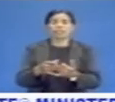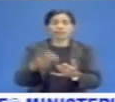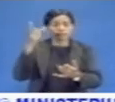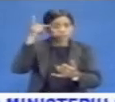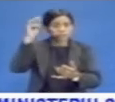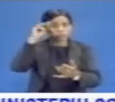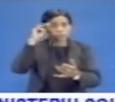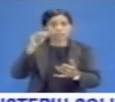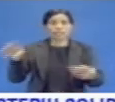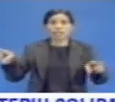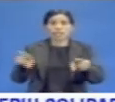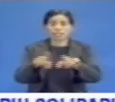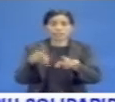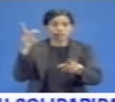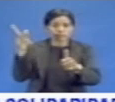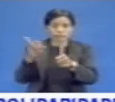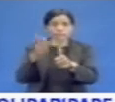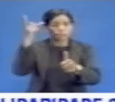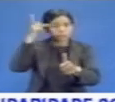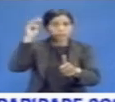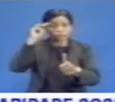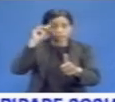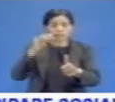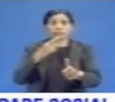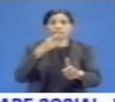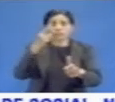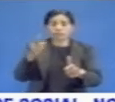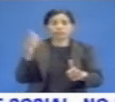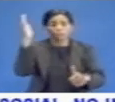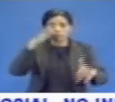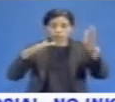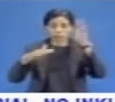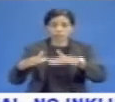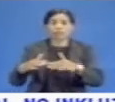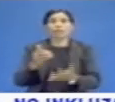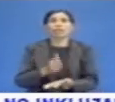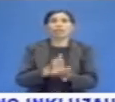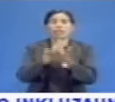deve assumir que na reunião vice-primeira-ministra, onde atua problema social